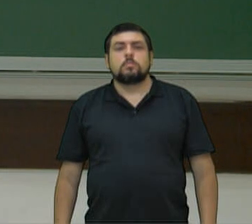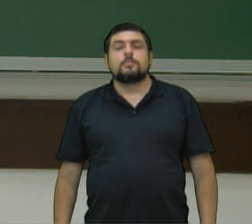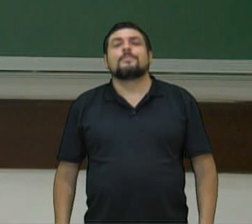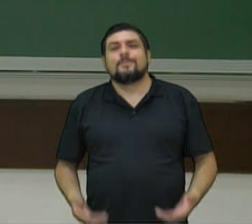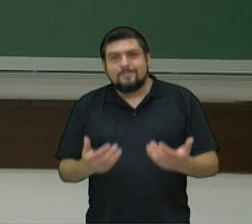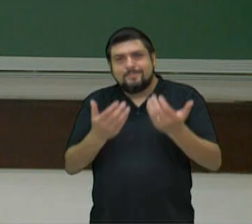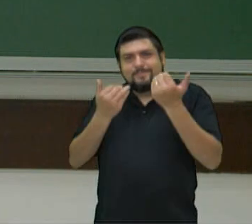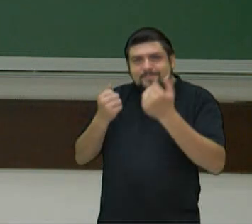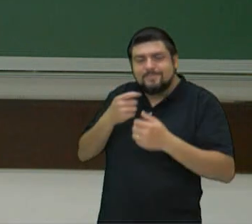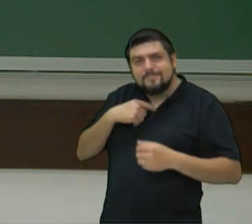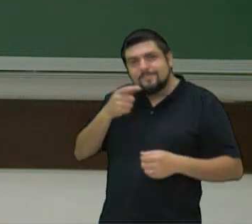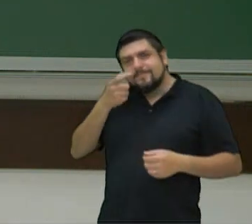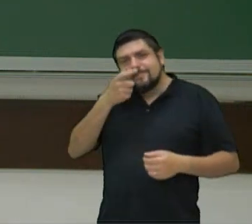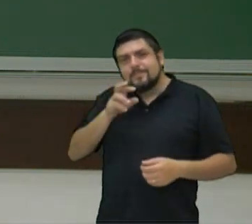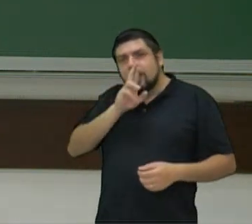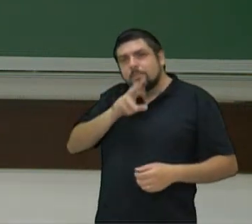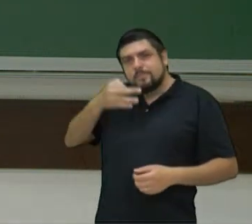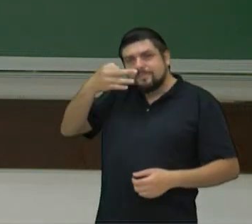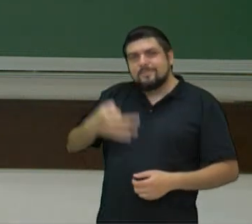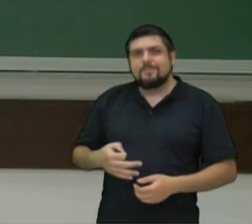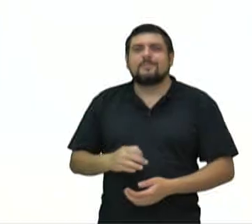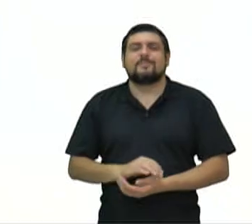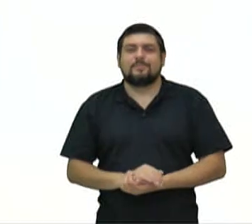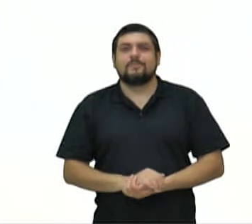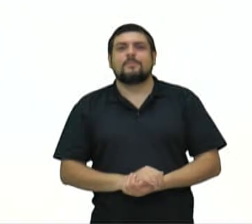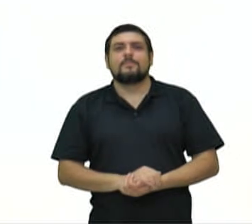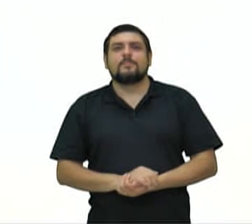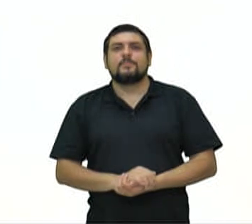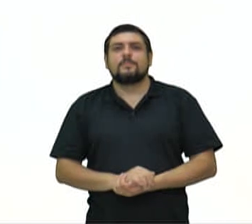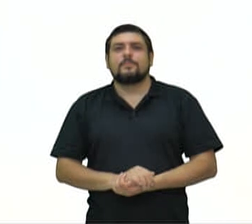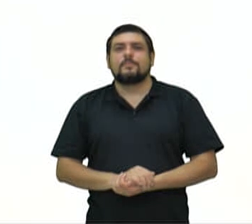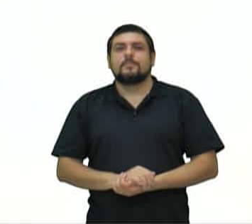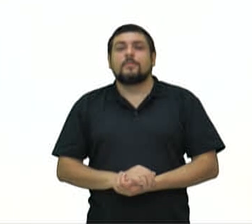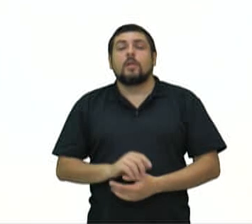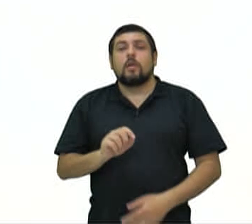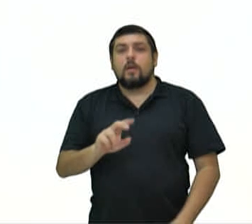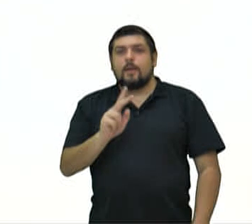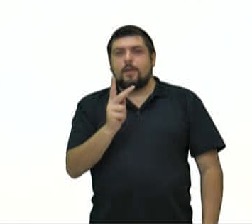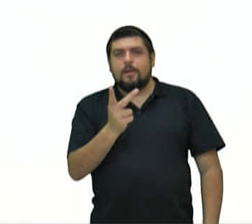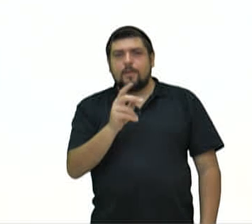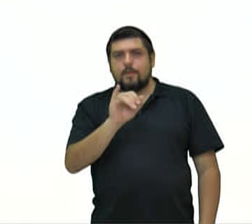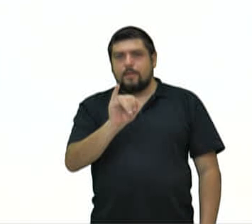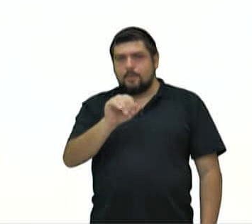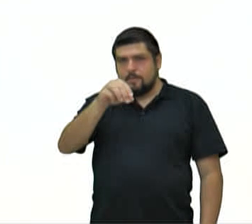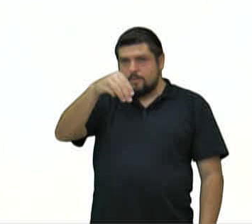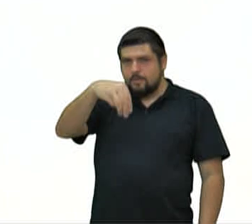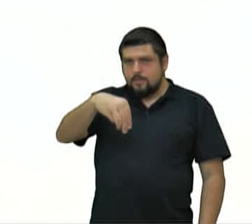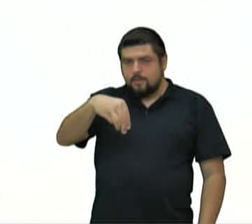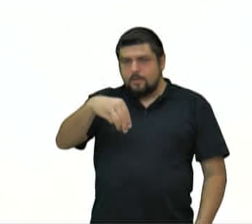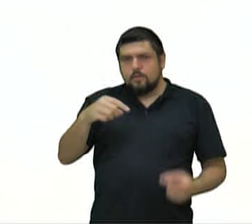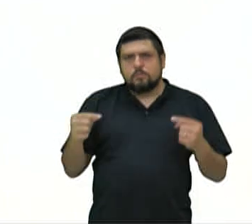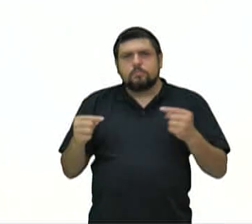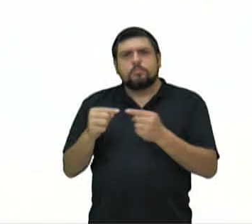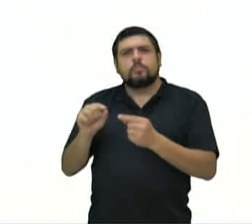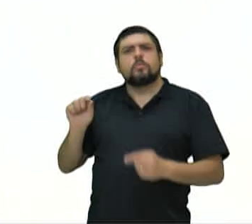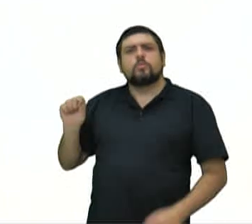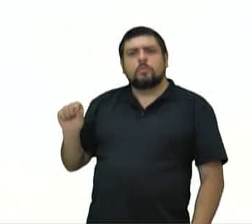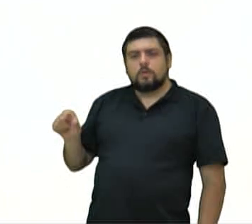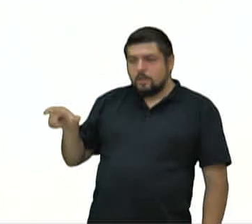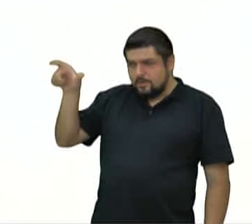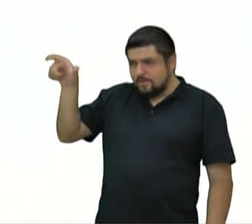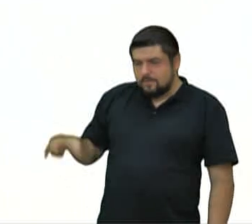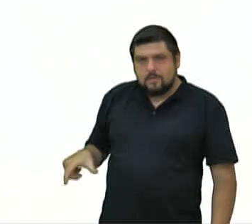Vamos lá ver a resposta correta, então? Teacher, né? O him aqui, ó, eu só ouvi ele gritar